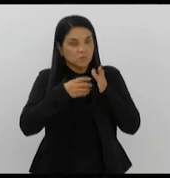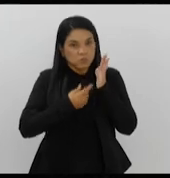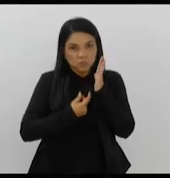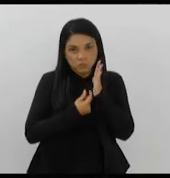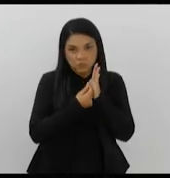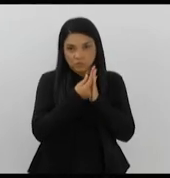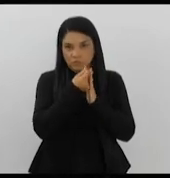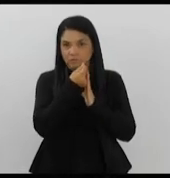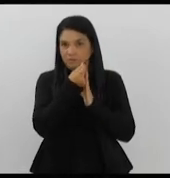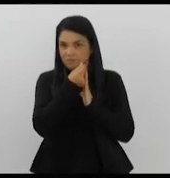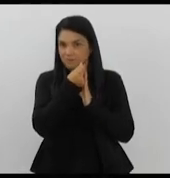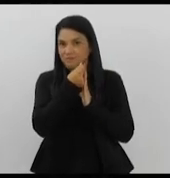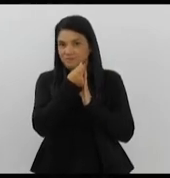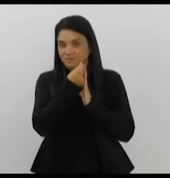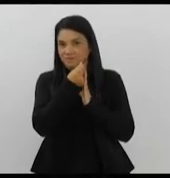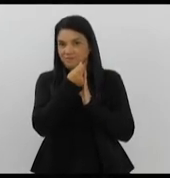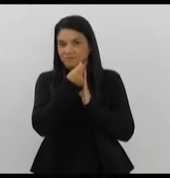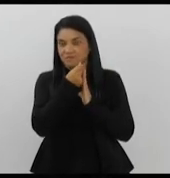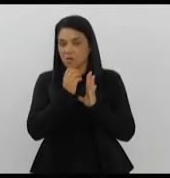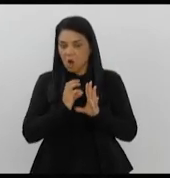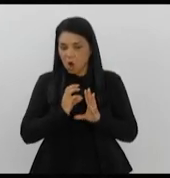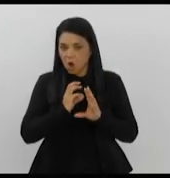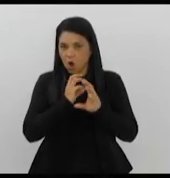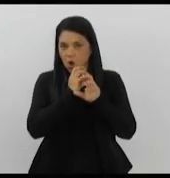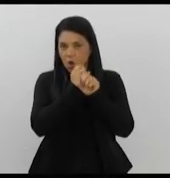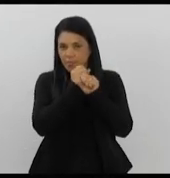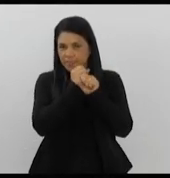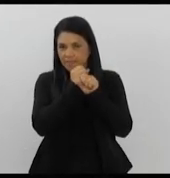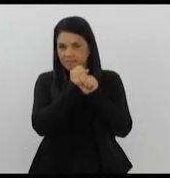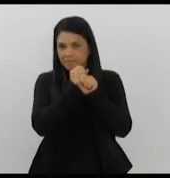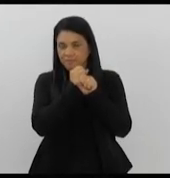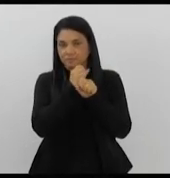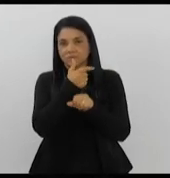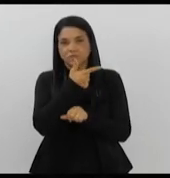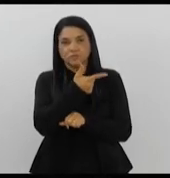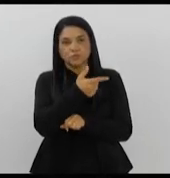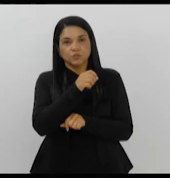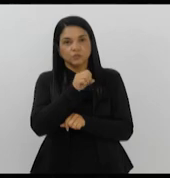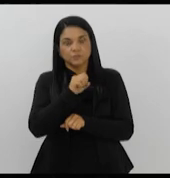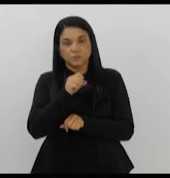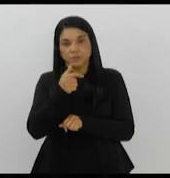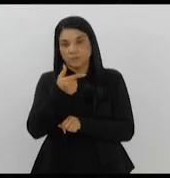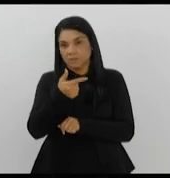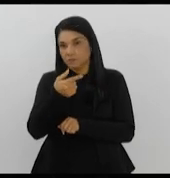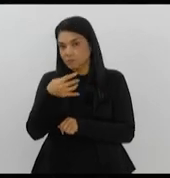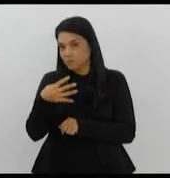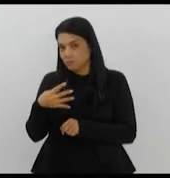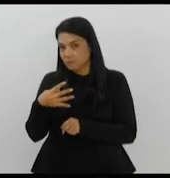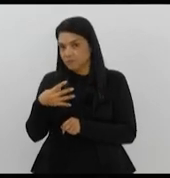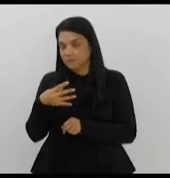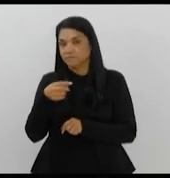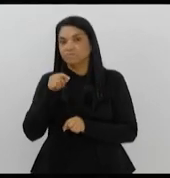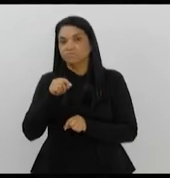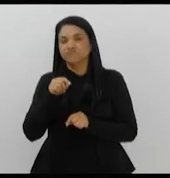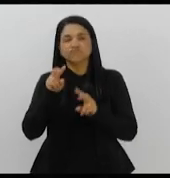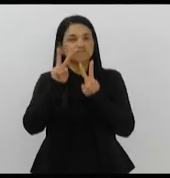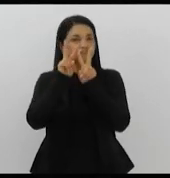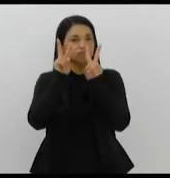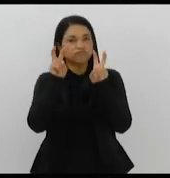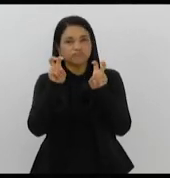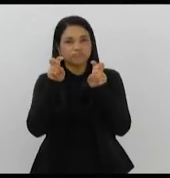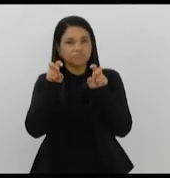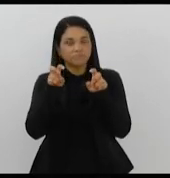Orçamento sobre as contas de 2014, no que tange a